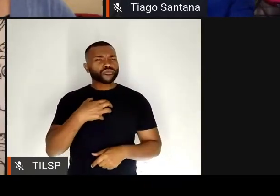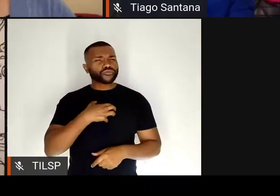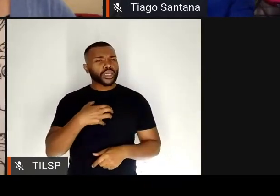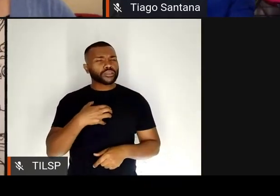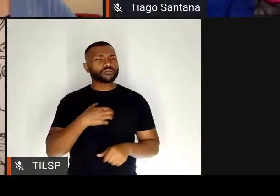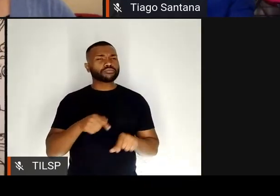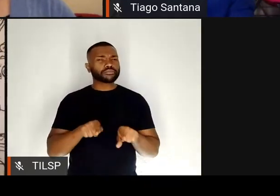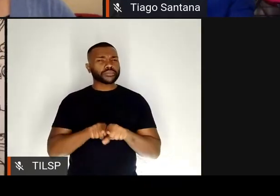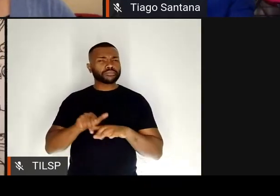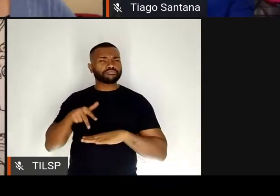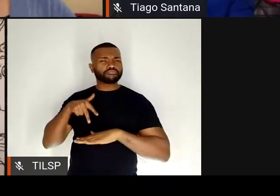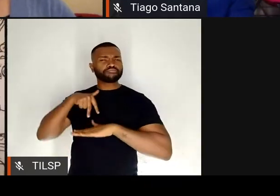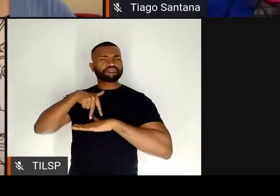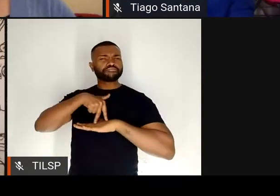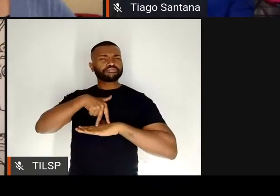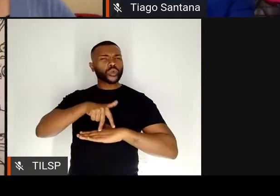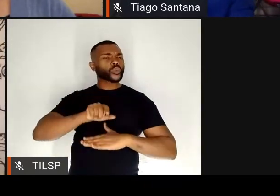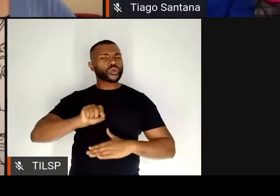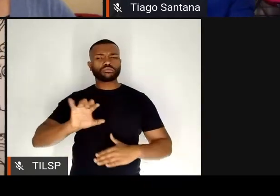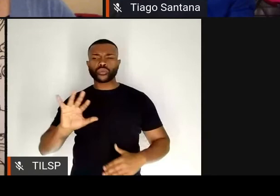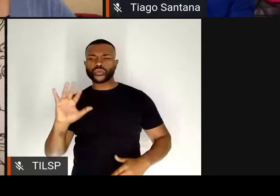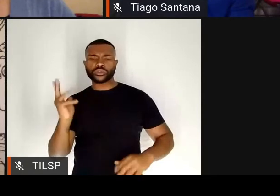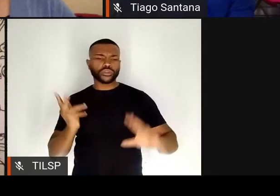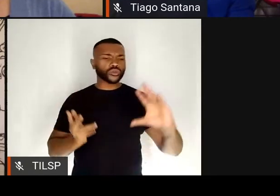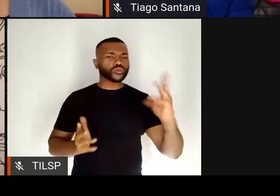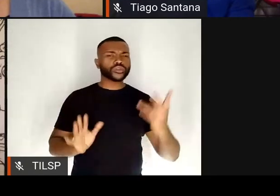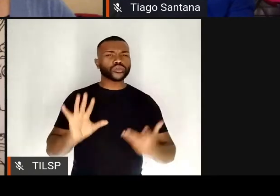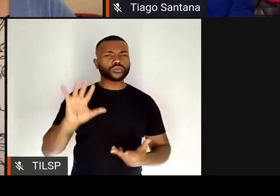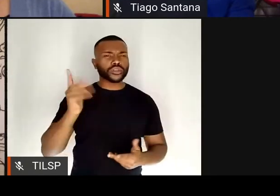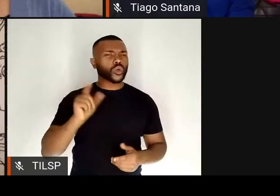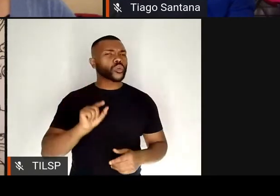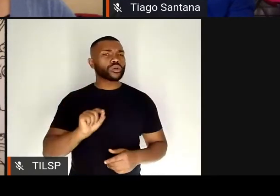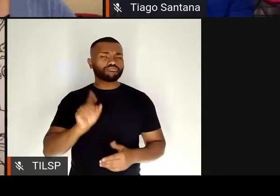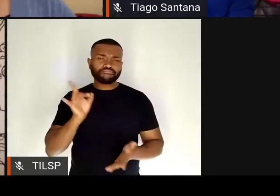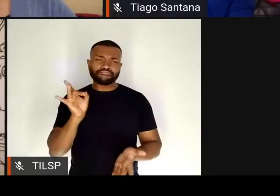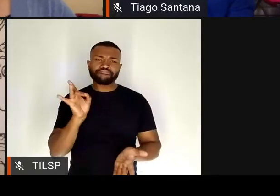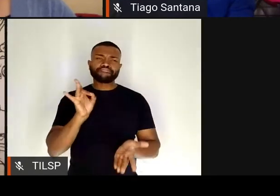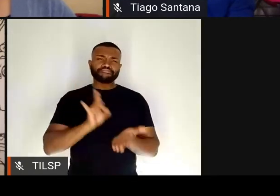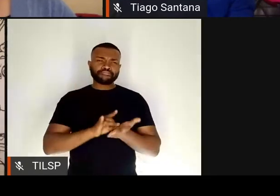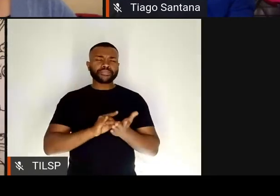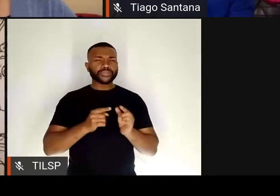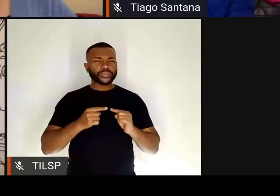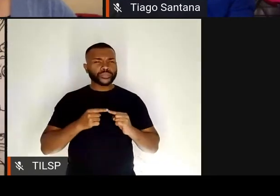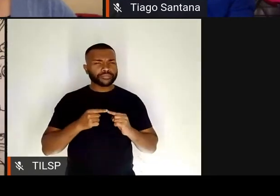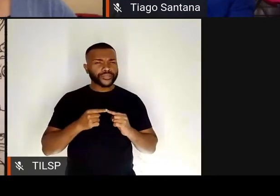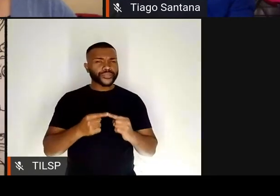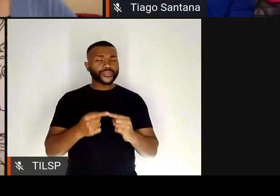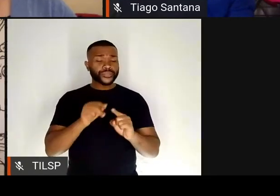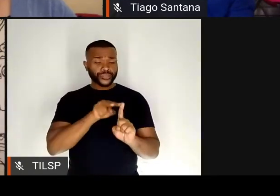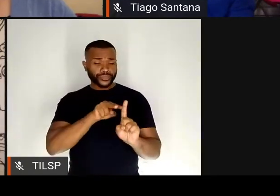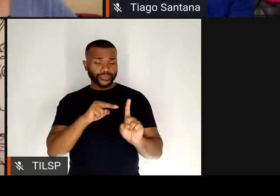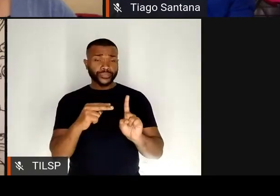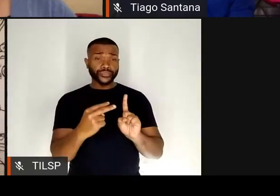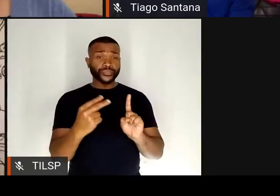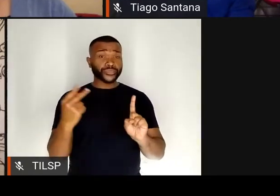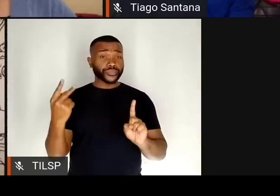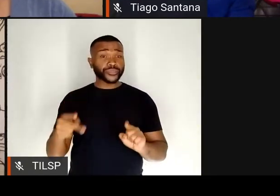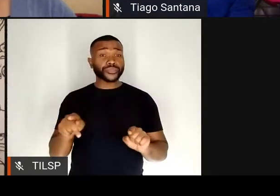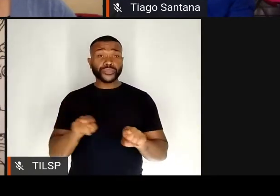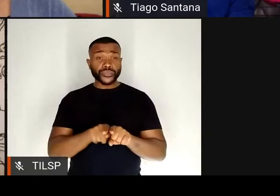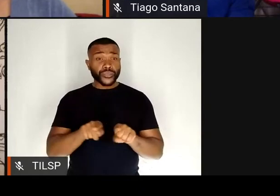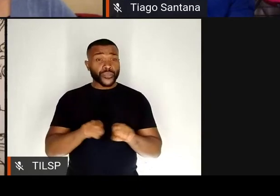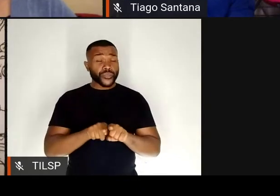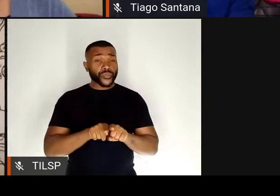postura frente aos acontecimentos, que seria, de fato, definidora, a seu ver e a seu modo, de uma